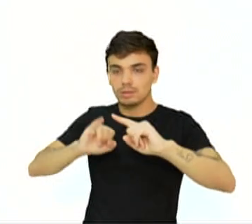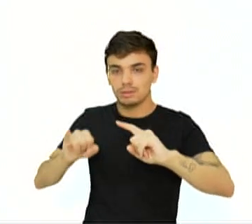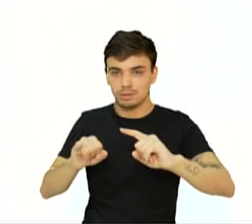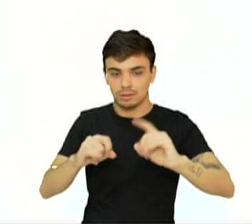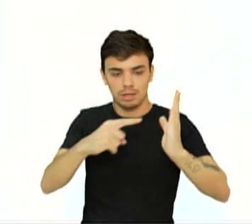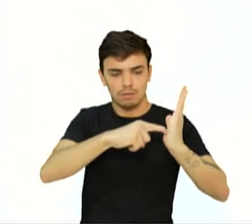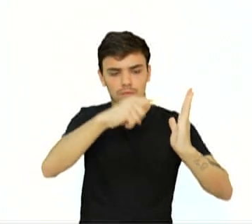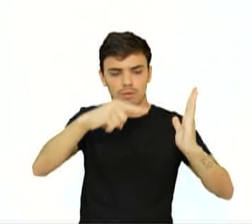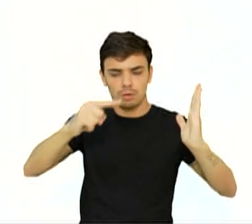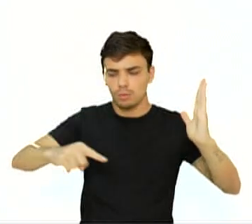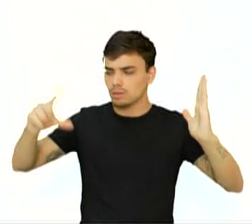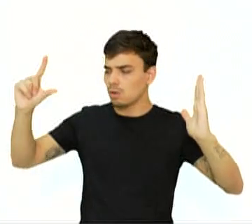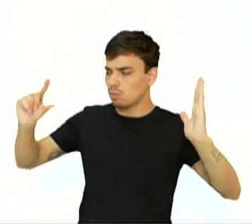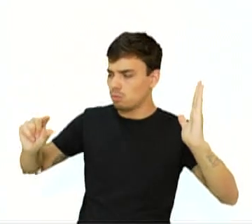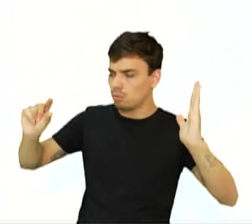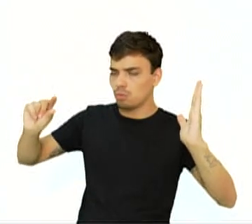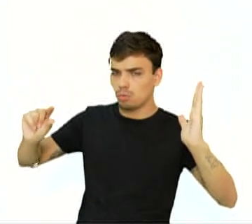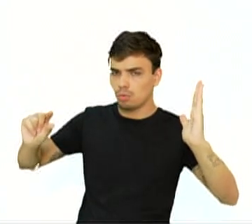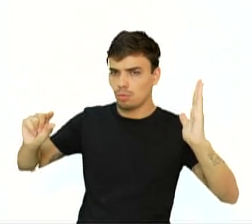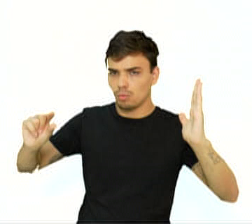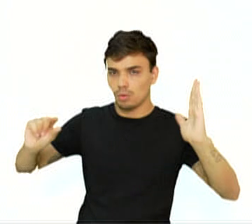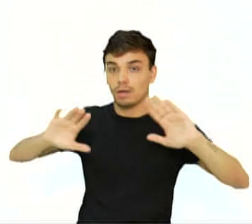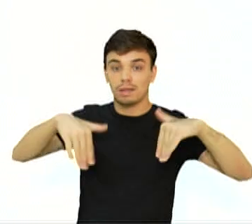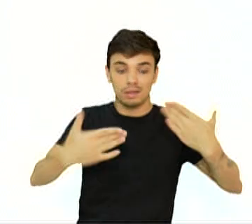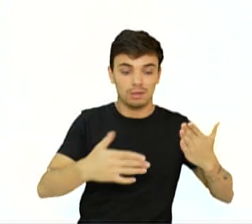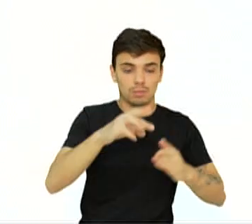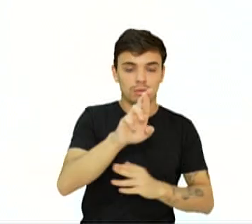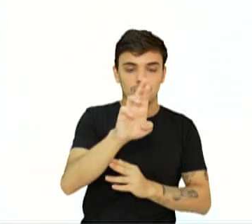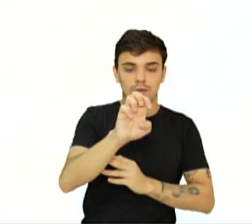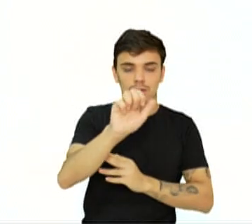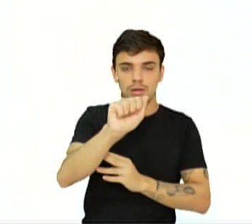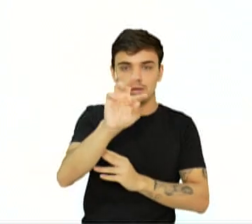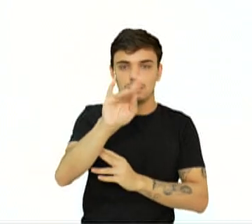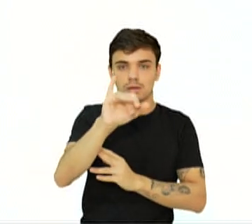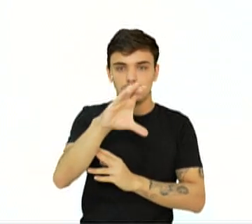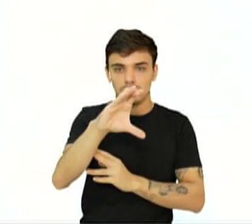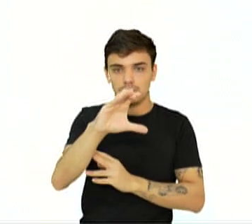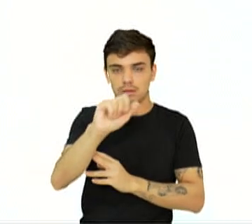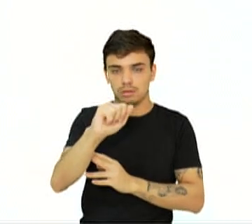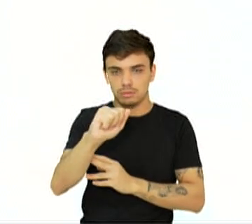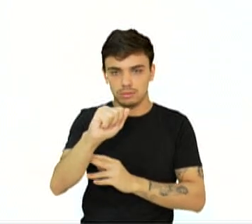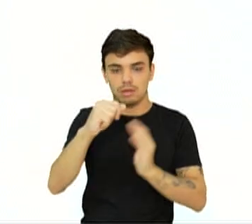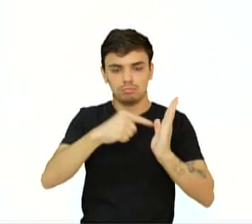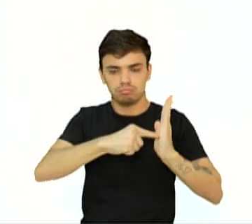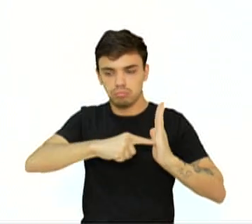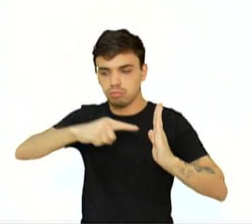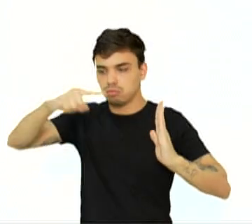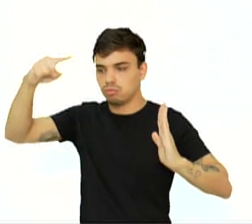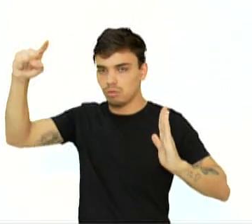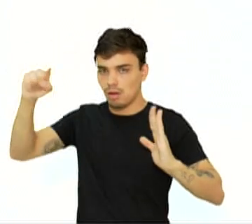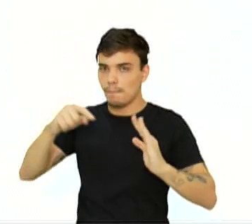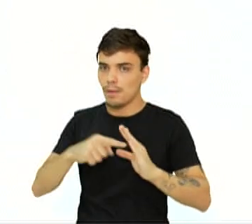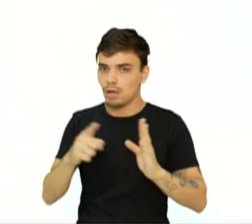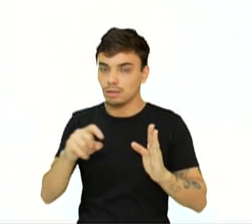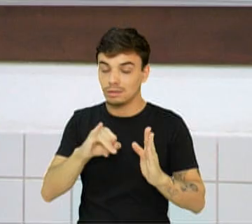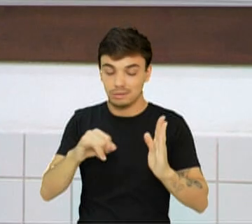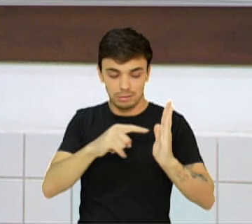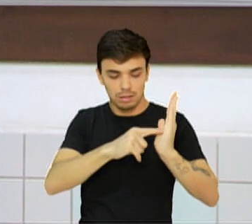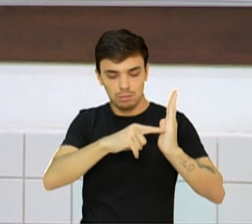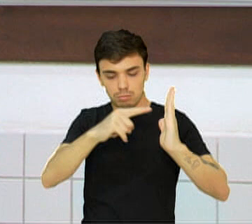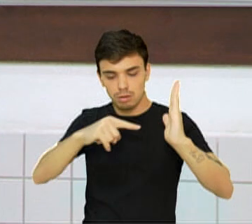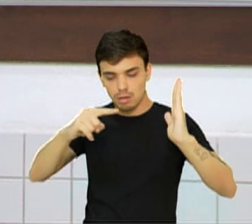cai, né? Então, a reatância aumenta, tá? Então, a reatância, ela vai aumentar quanto mais baixa a